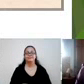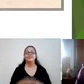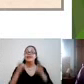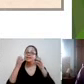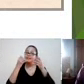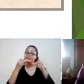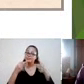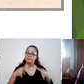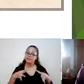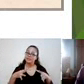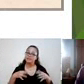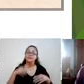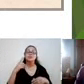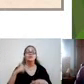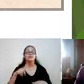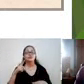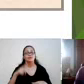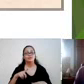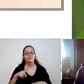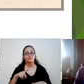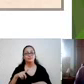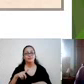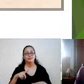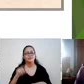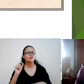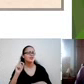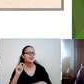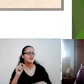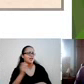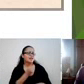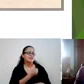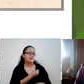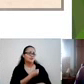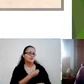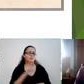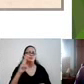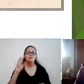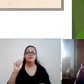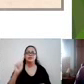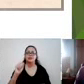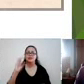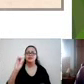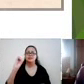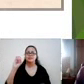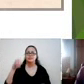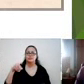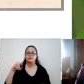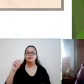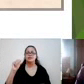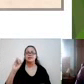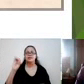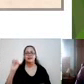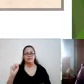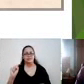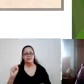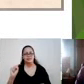Bom, aqui só está explicando novamente quem são os números racionais.